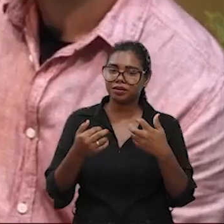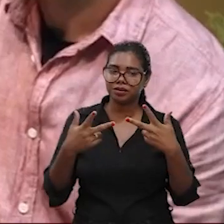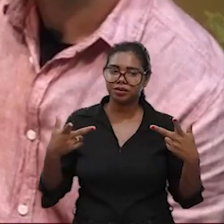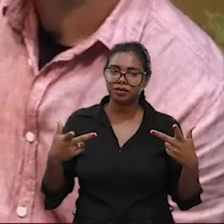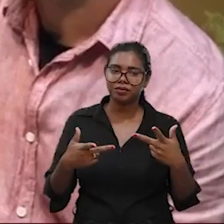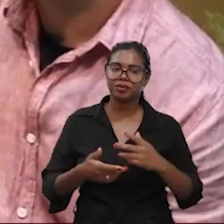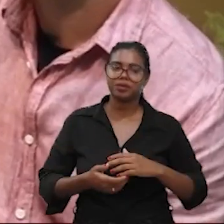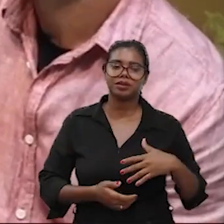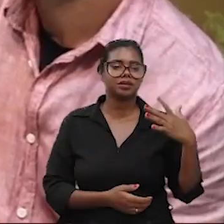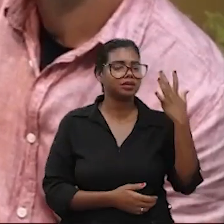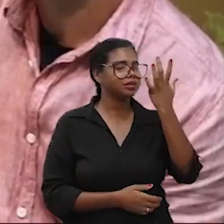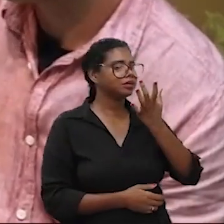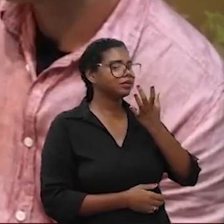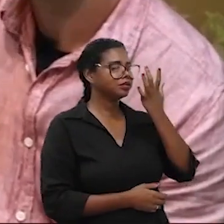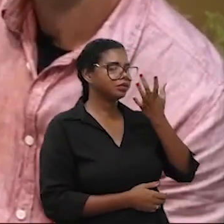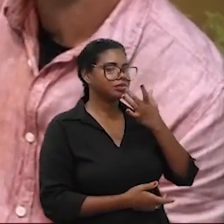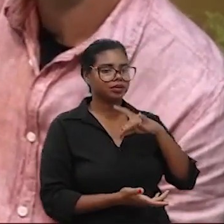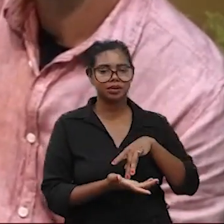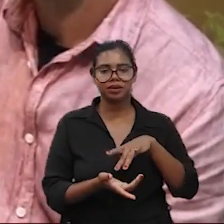romantizada dela, né, da pessoa,